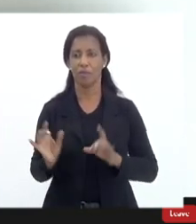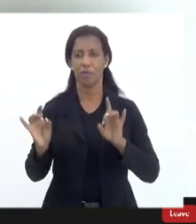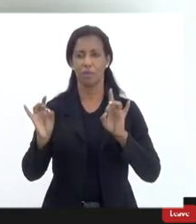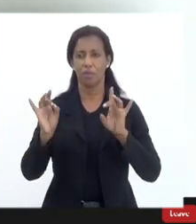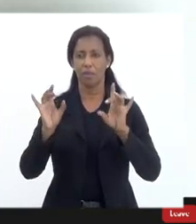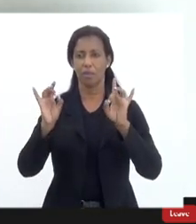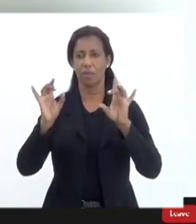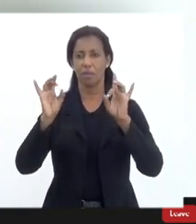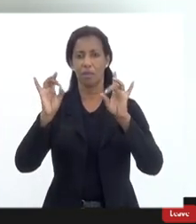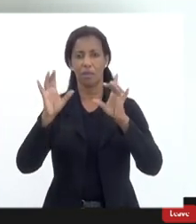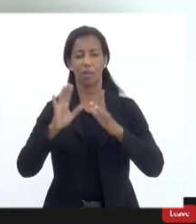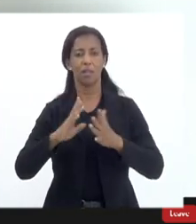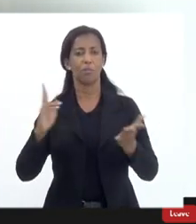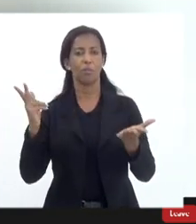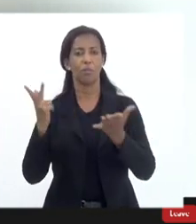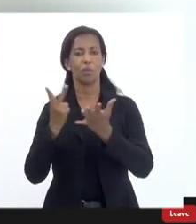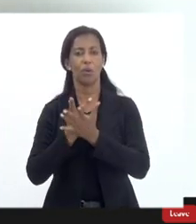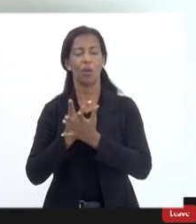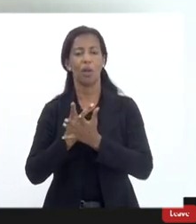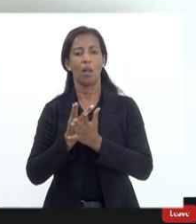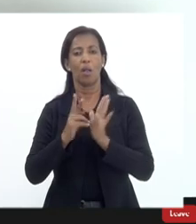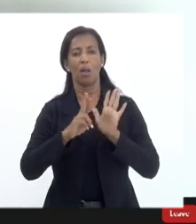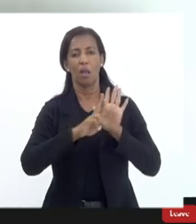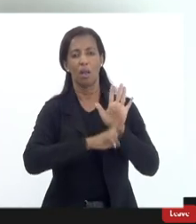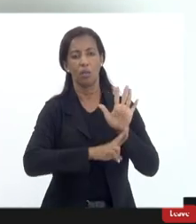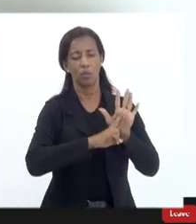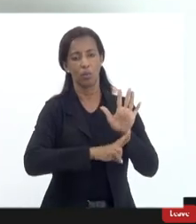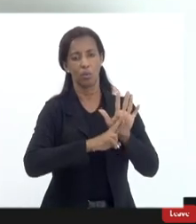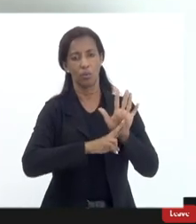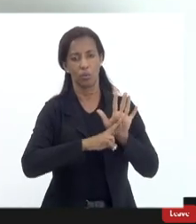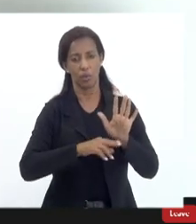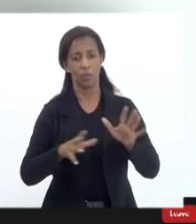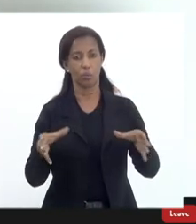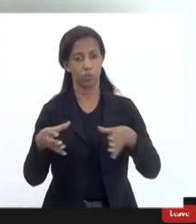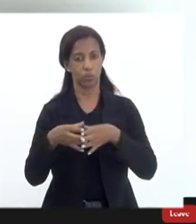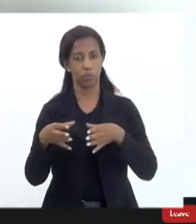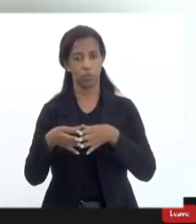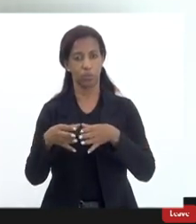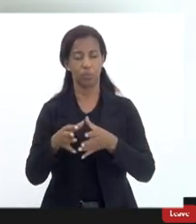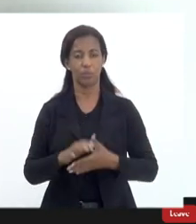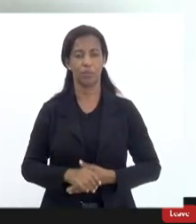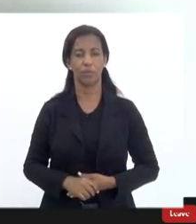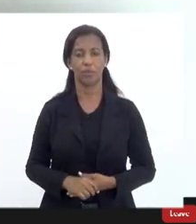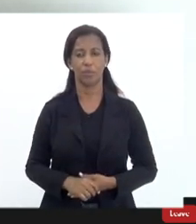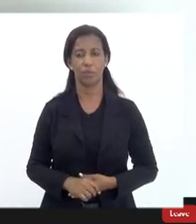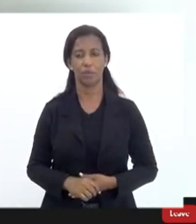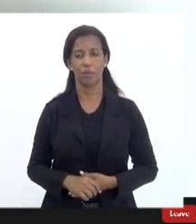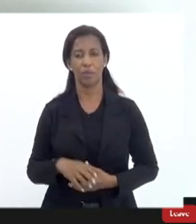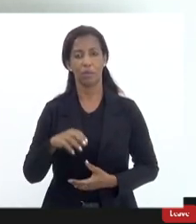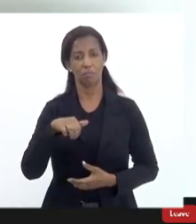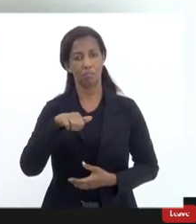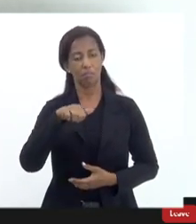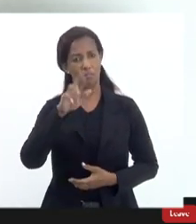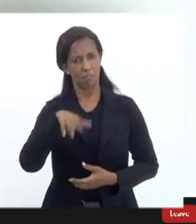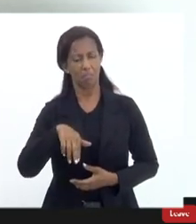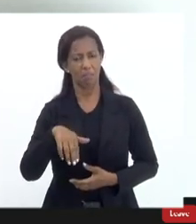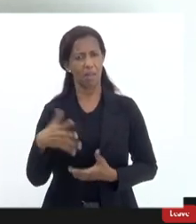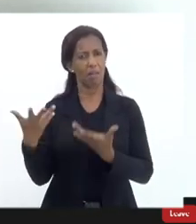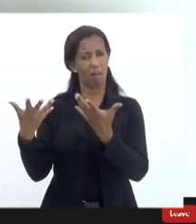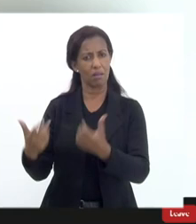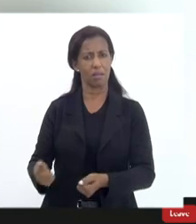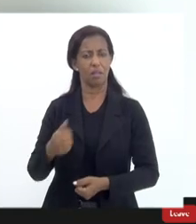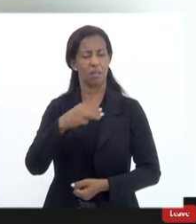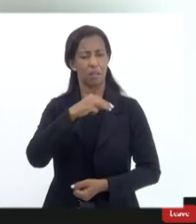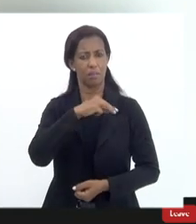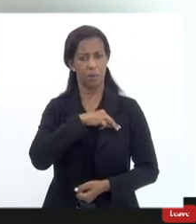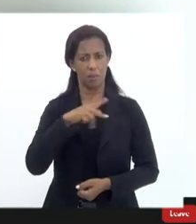especialmente depois do advento da nova resolução conjunta, que foi bem vista pelo Ministério